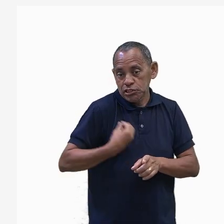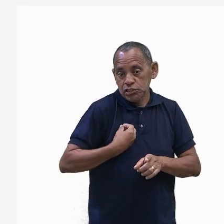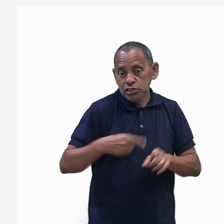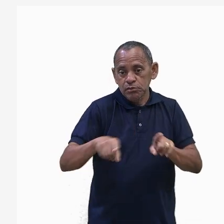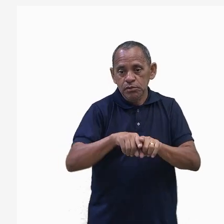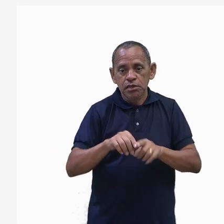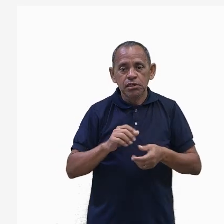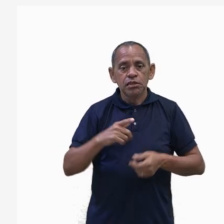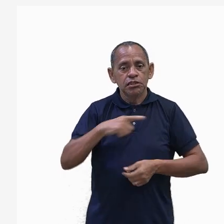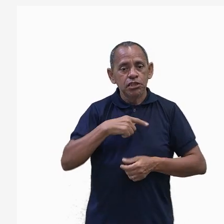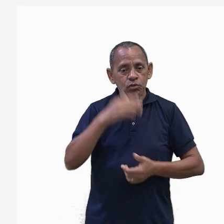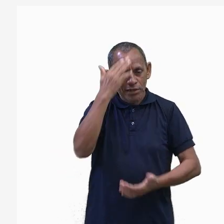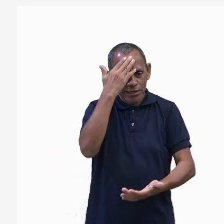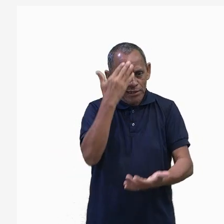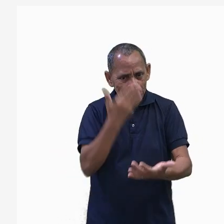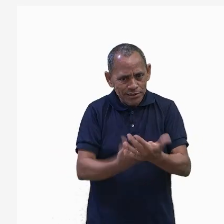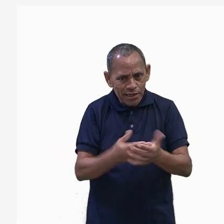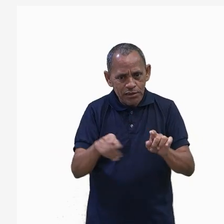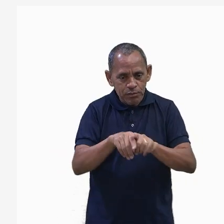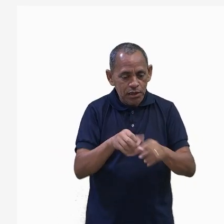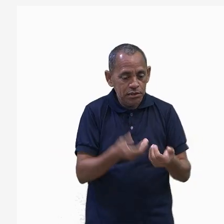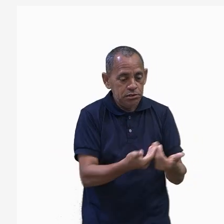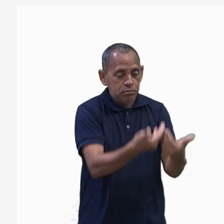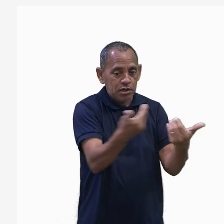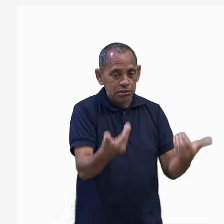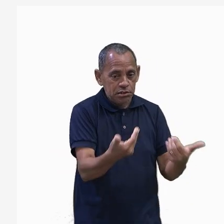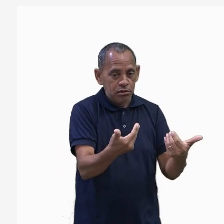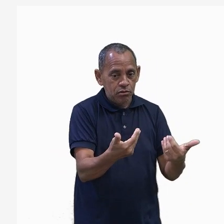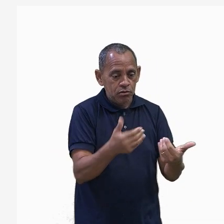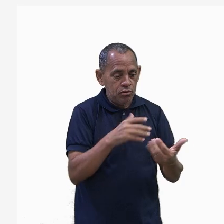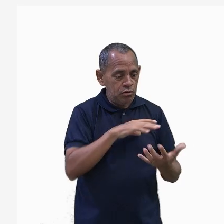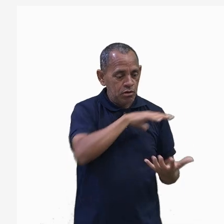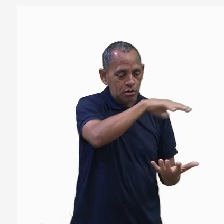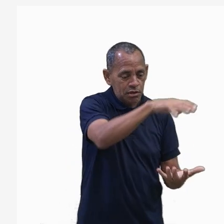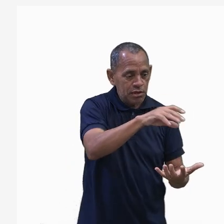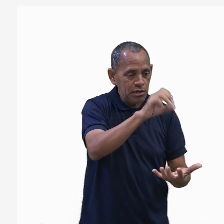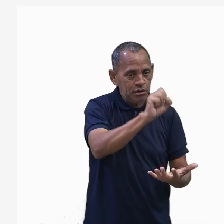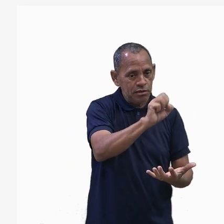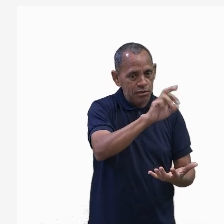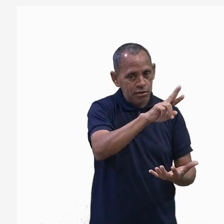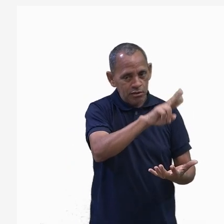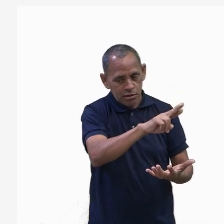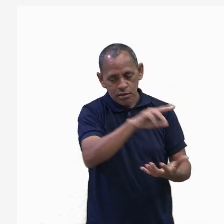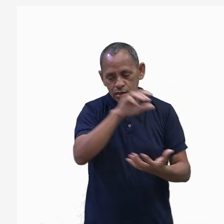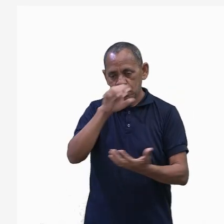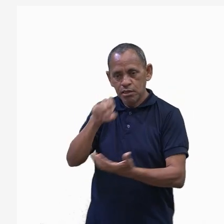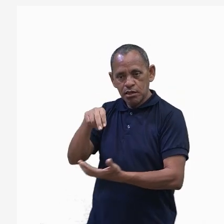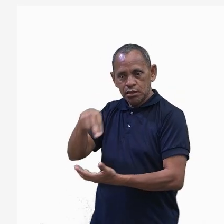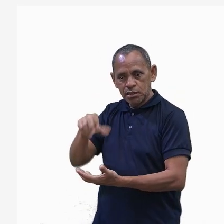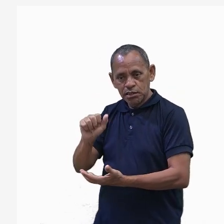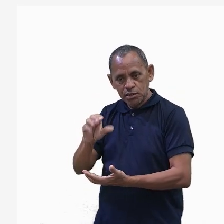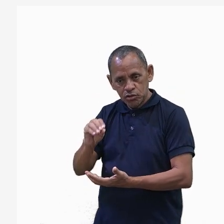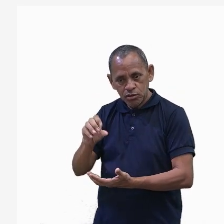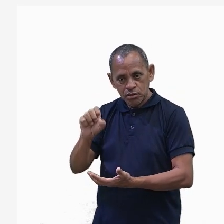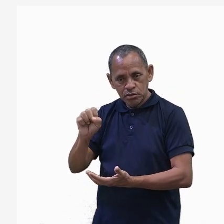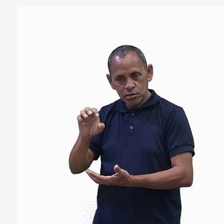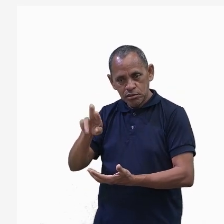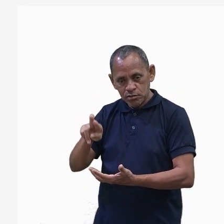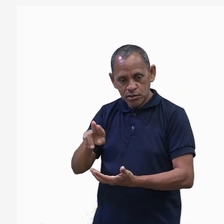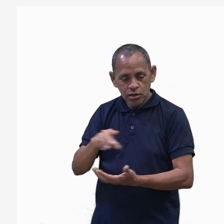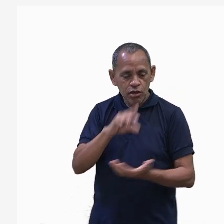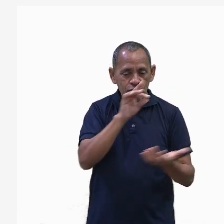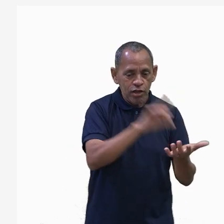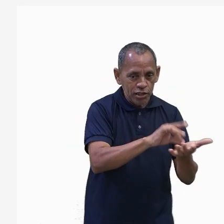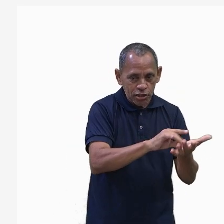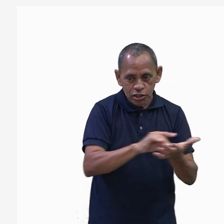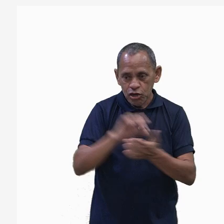a considerar as distinções entre o ser e o não ser, o verdadeiro e o falso, o permanente e